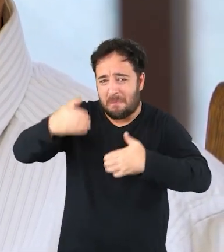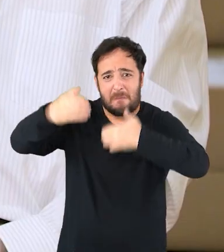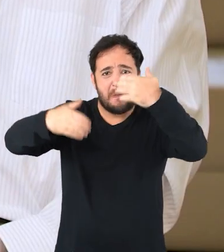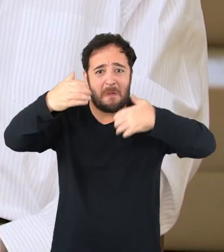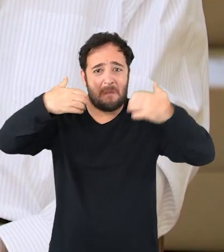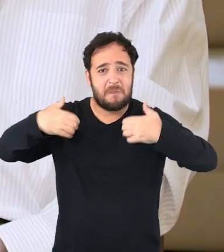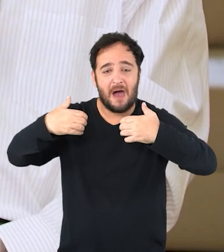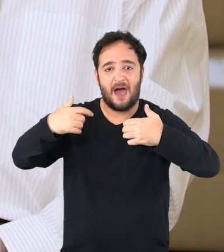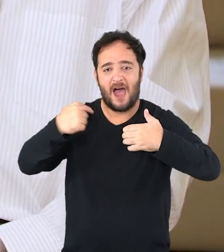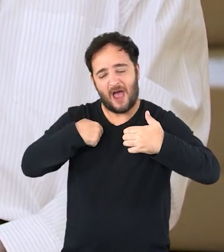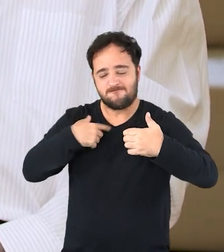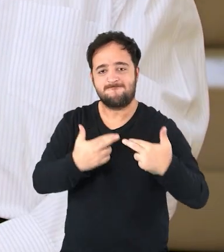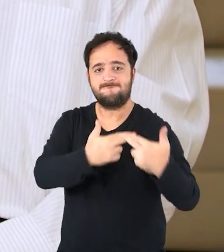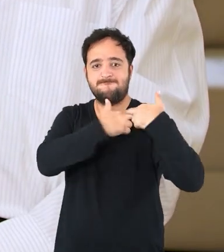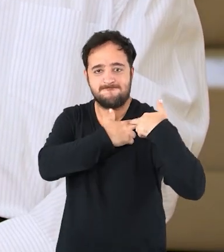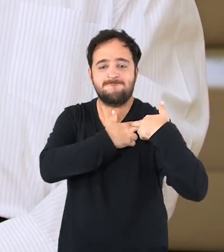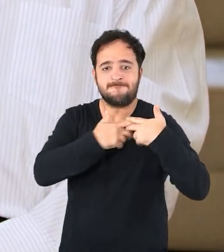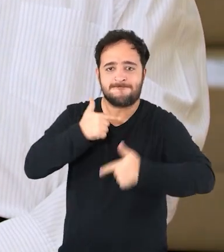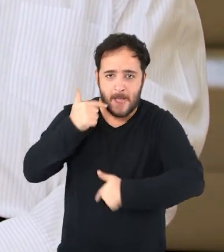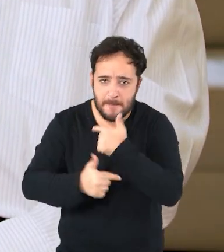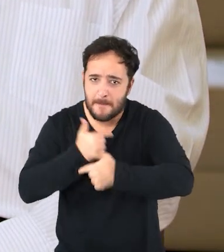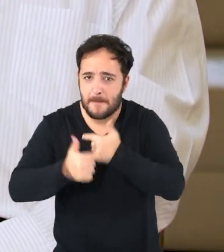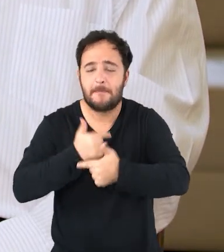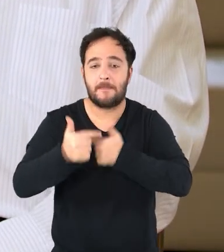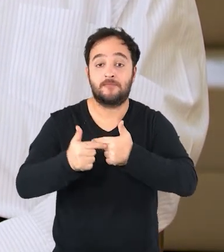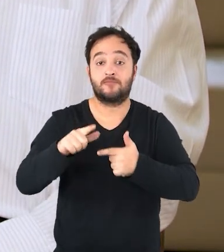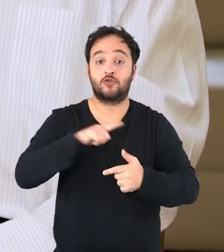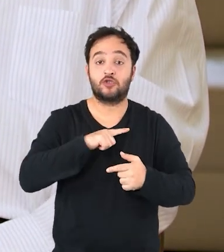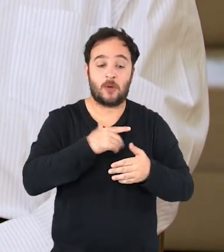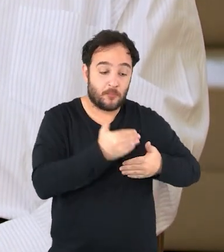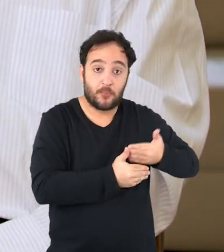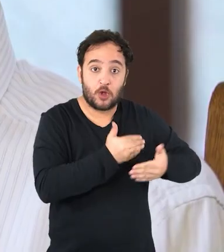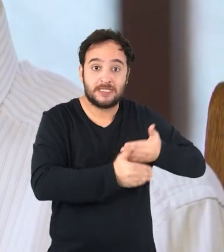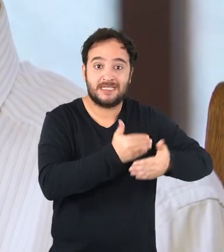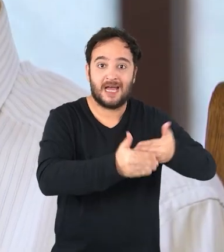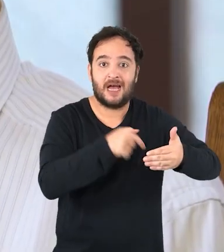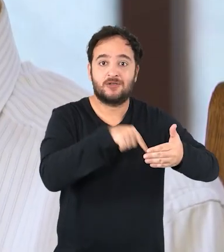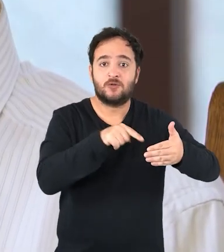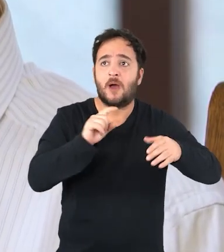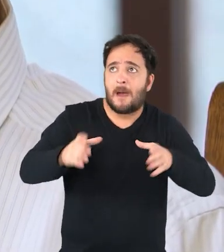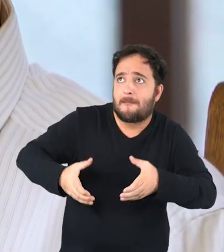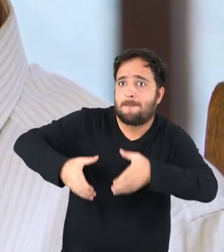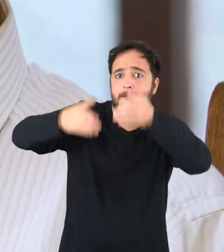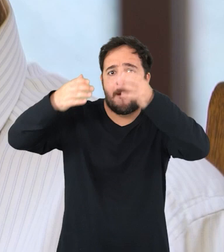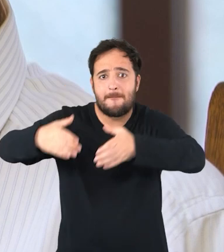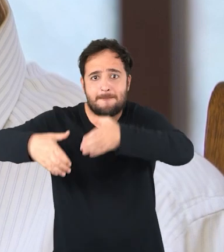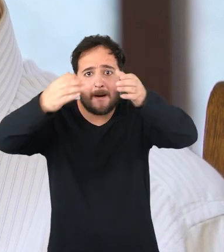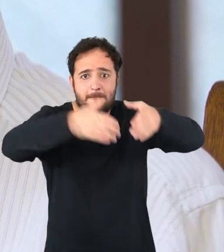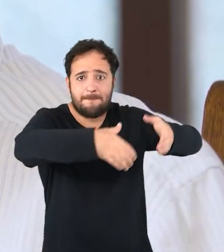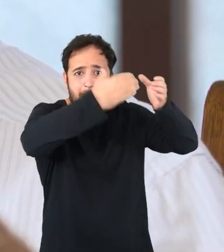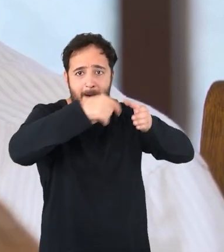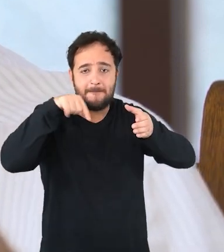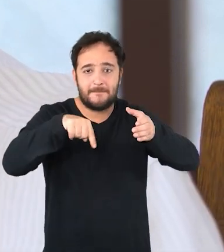isso. Aí nós assumimos, o nosso processo executivo para a execução dos